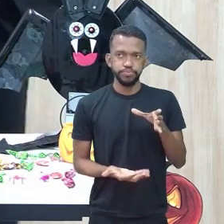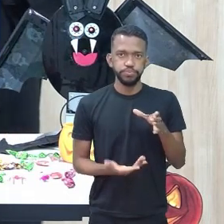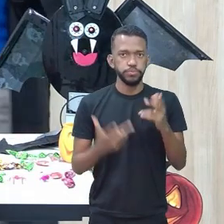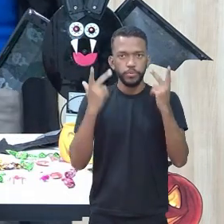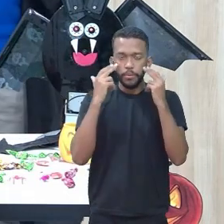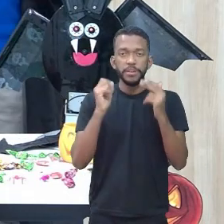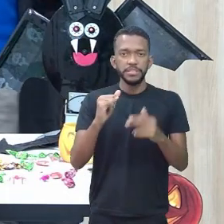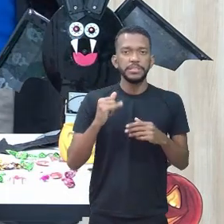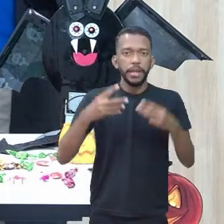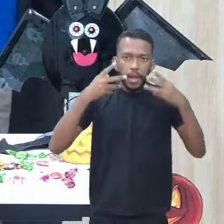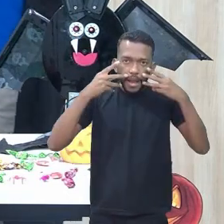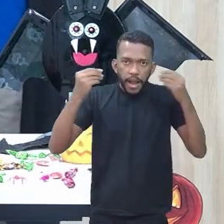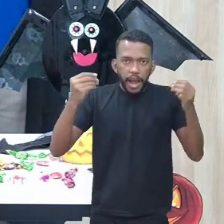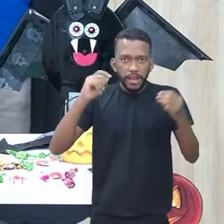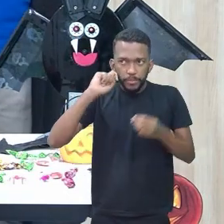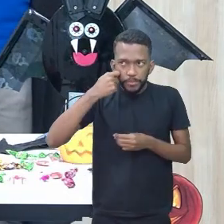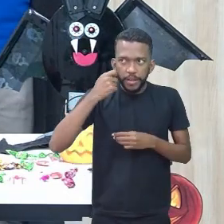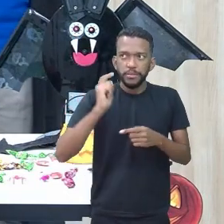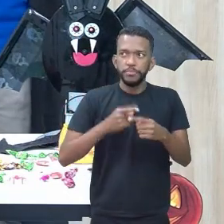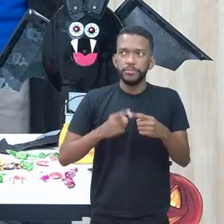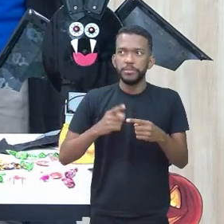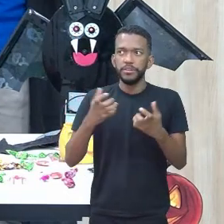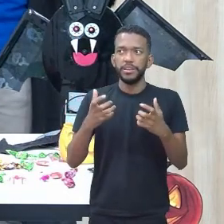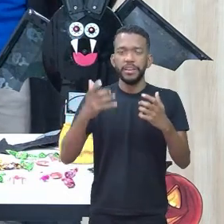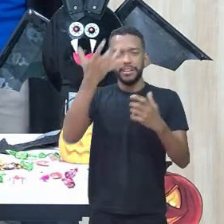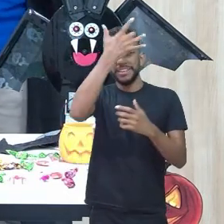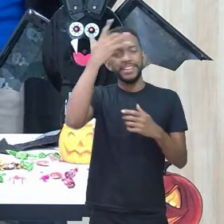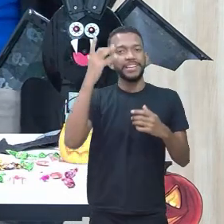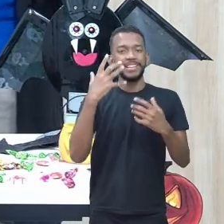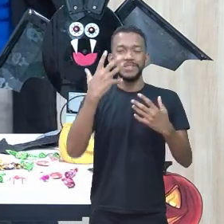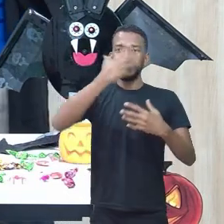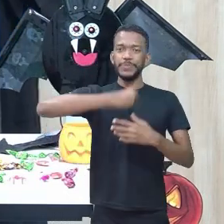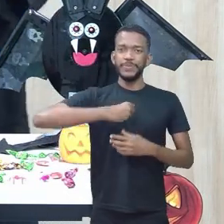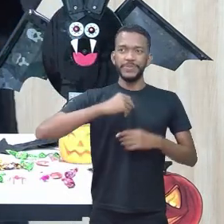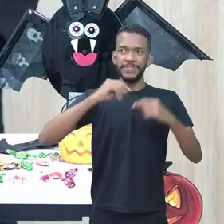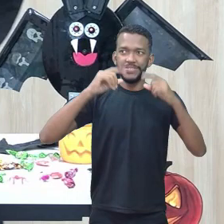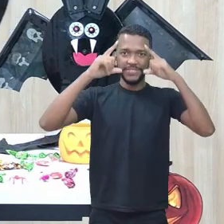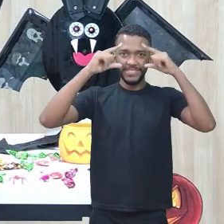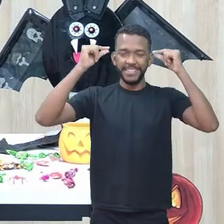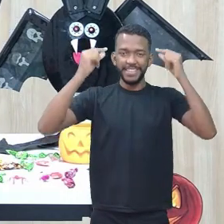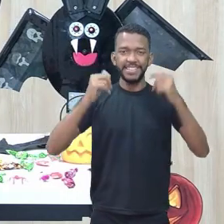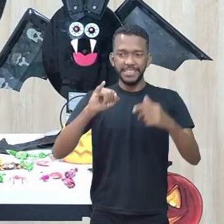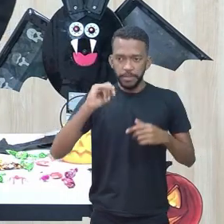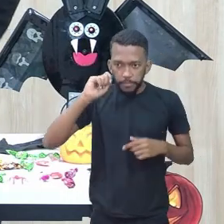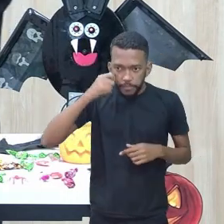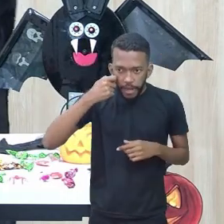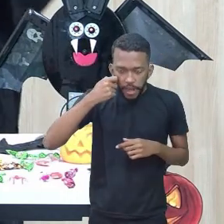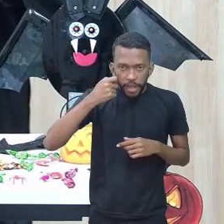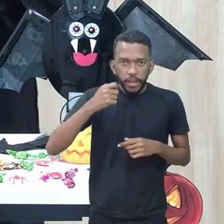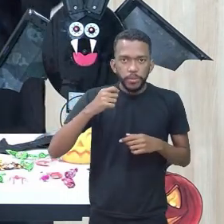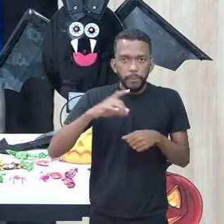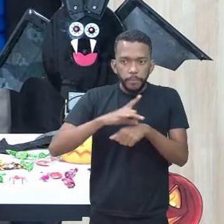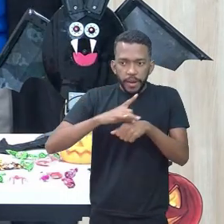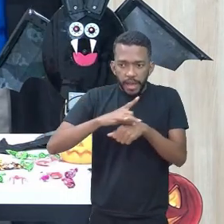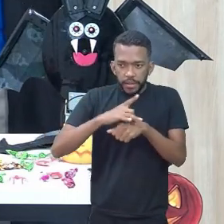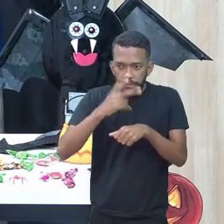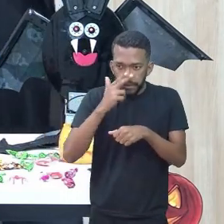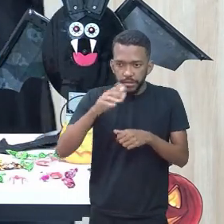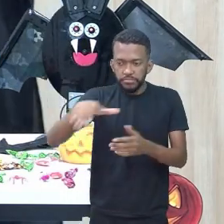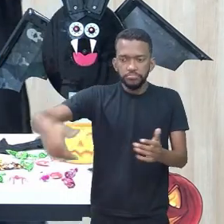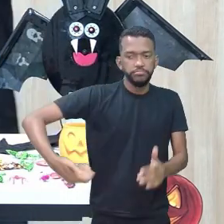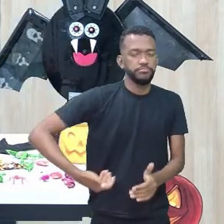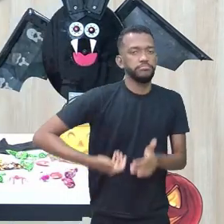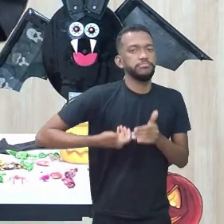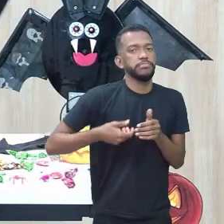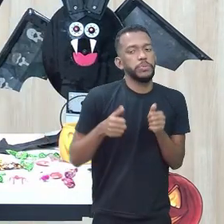tem o gato preto, porque todo mundo quer o cianês bonitinho do olho azul, mas se a gente tem um gato preto por ali, que é o que sobrou para fazer companhia à